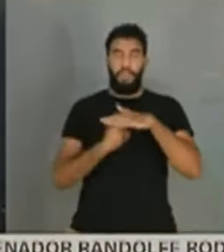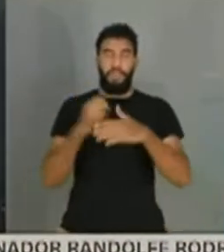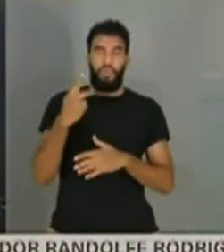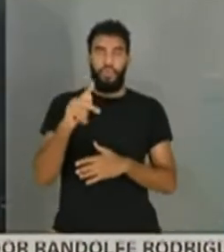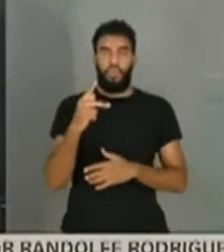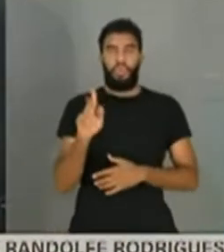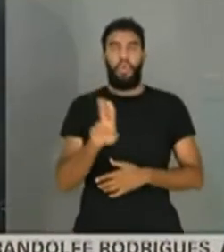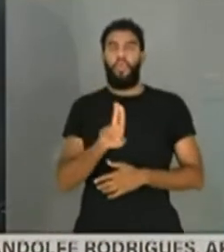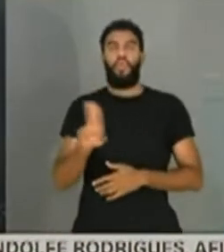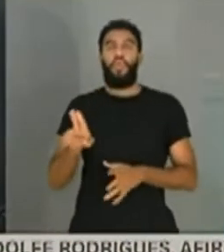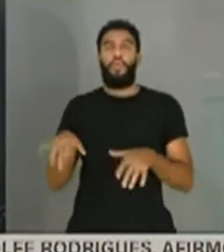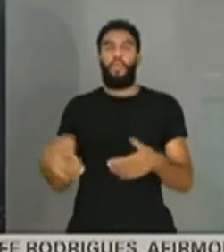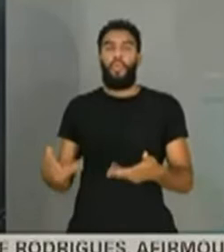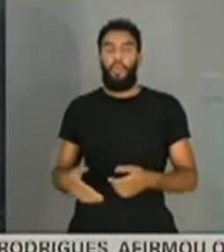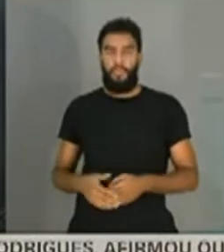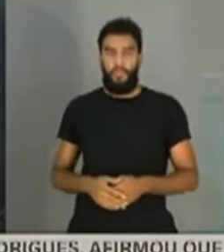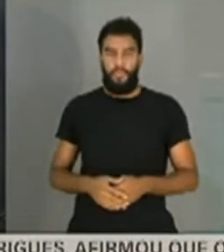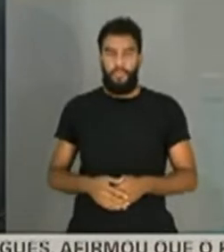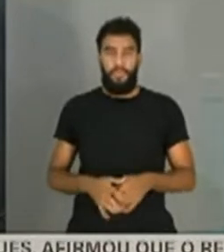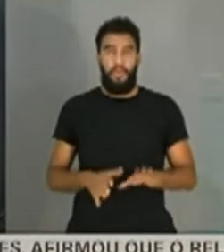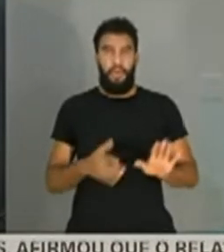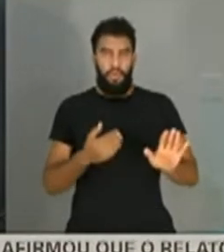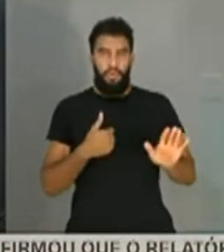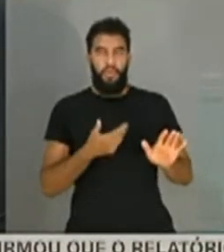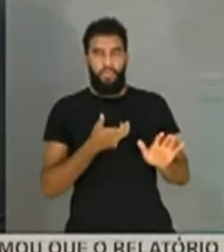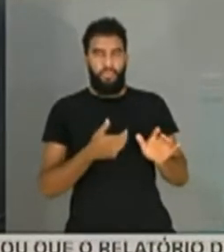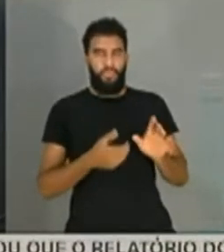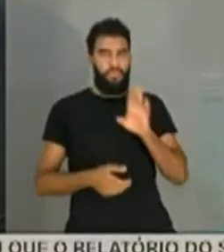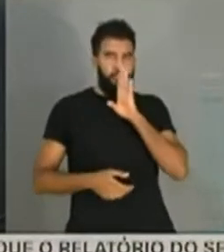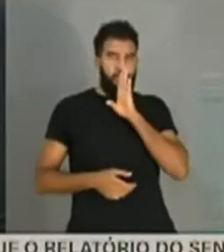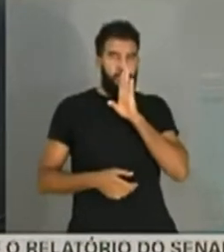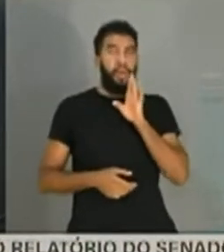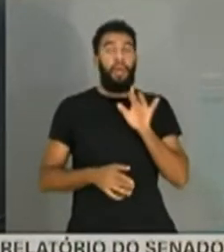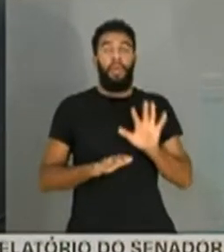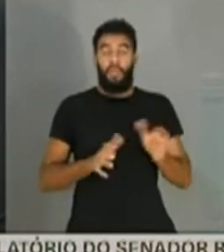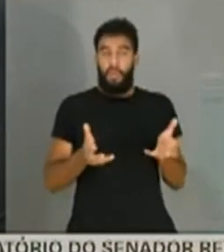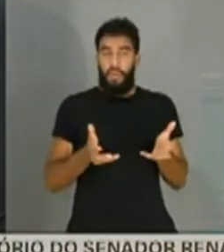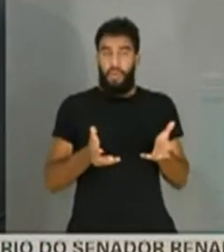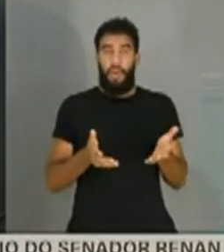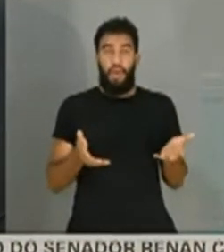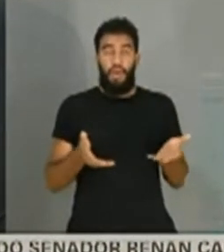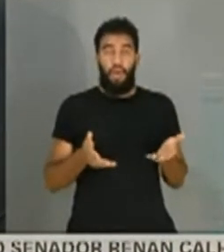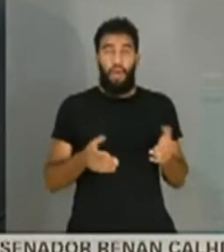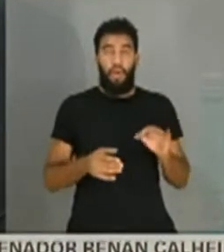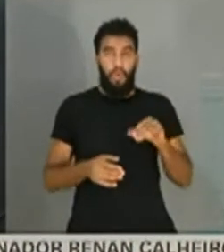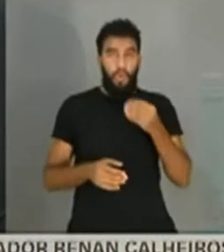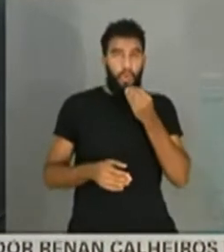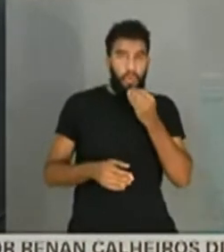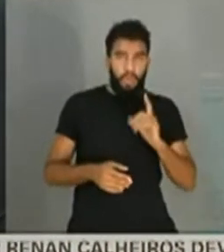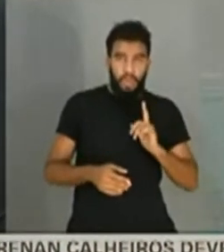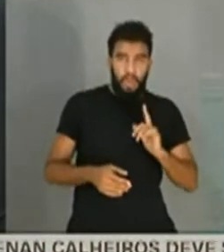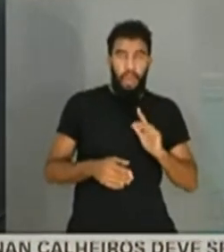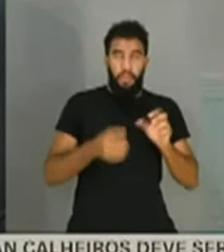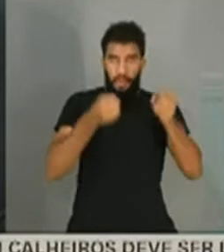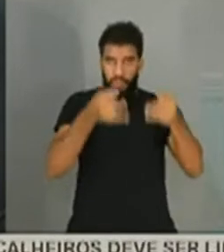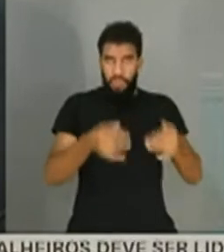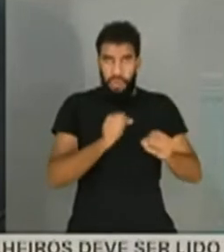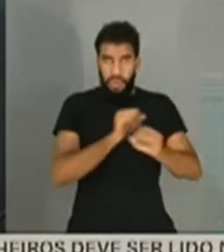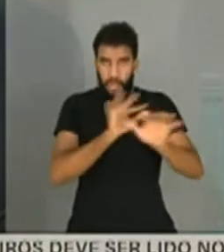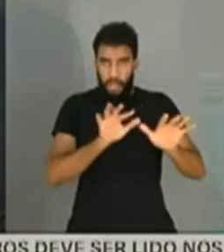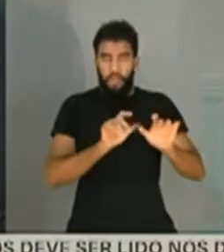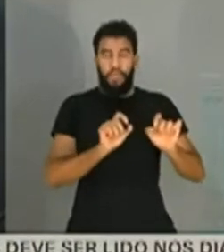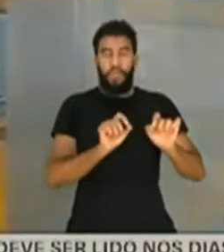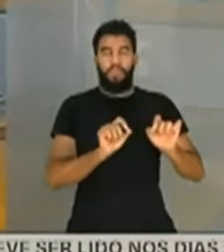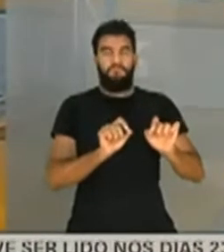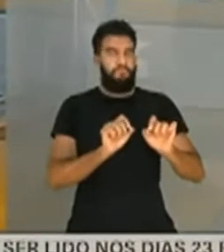eu preferia novamente manter em silêncio, só que gostaria só desse momento, essa oportunidade que eu tive para deixar muito claro.